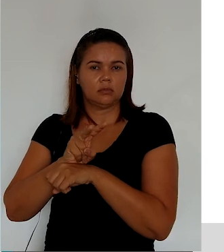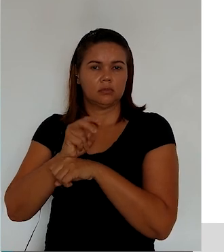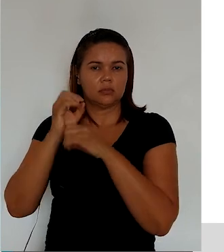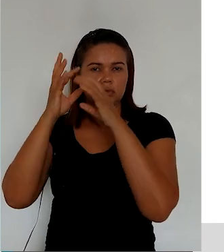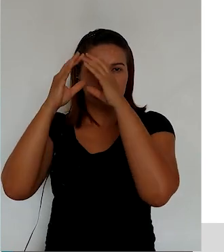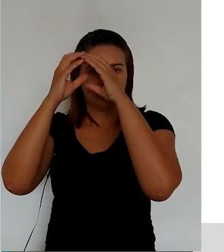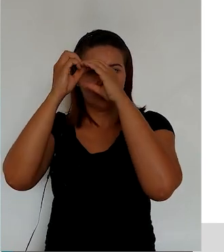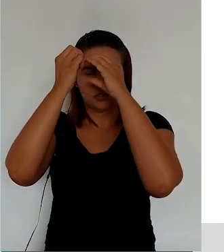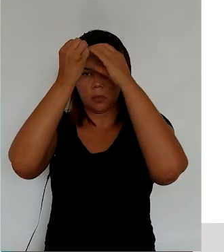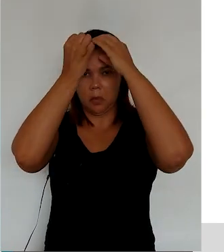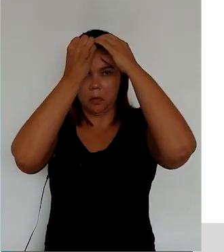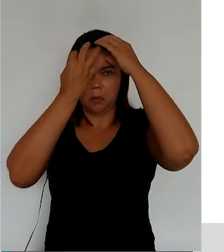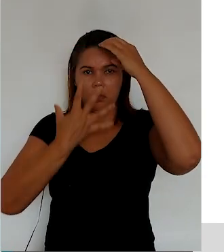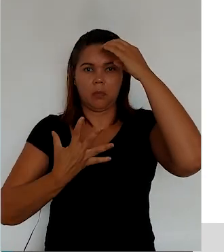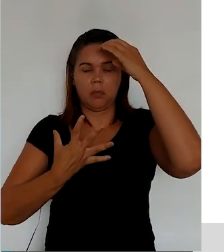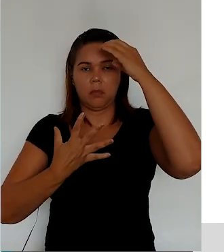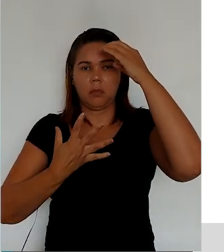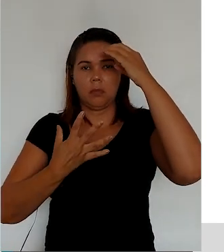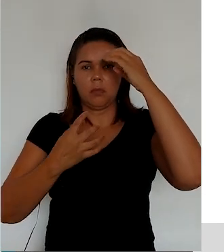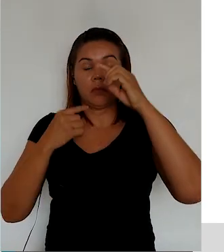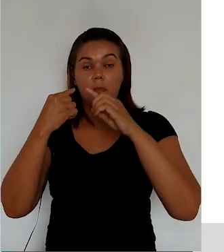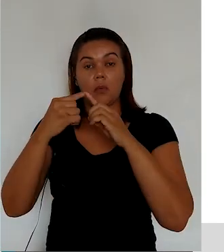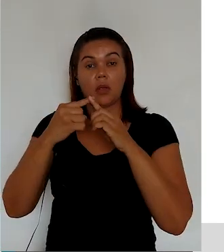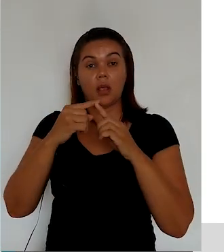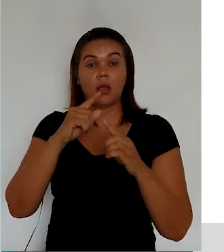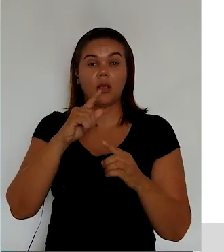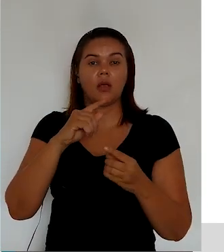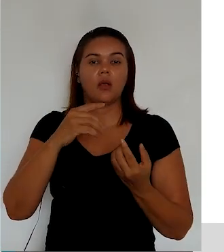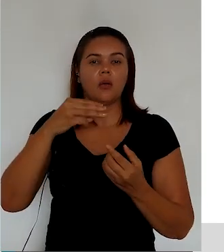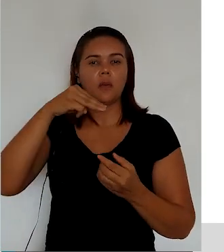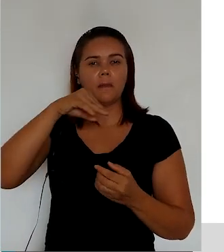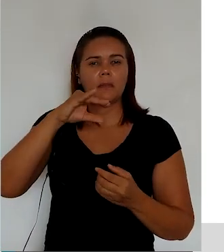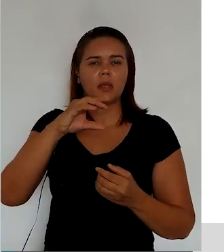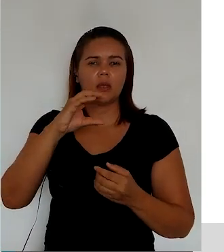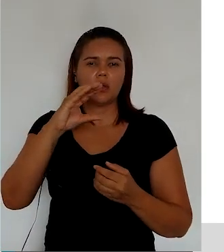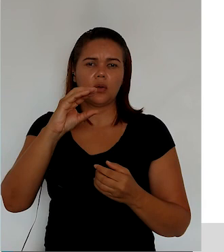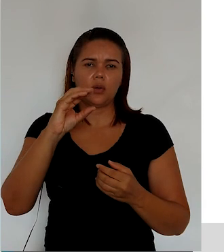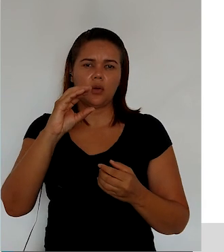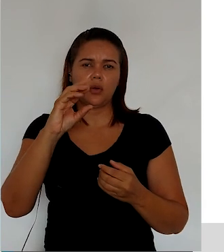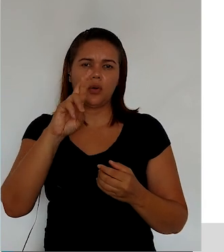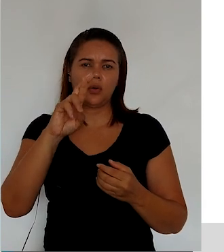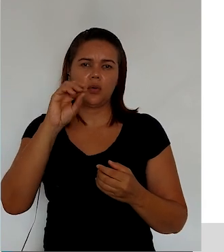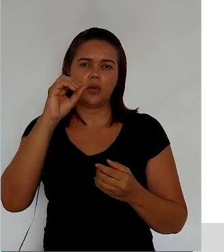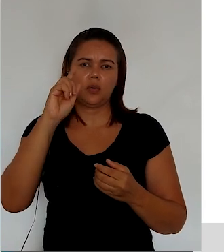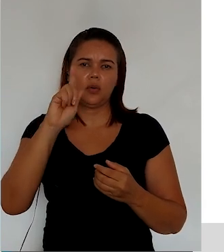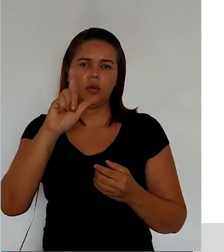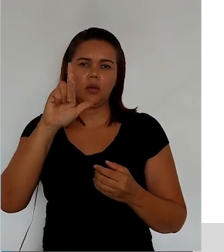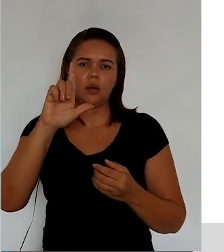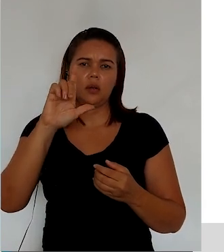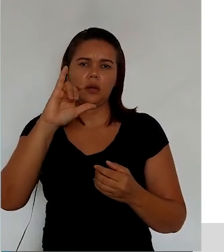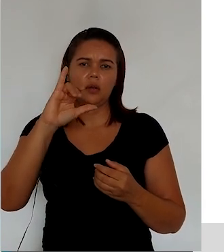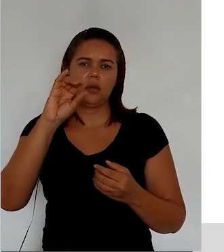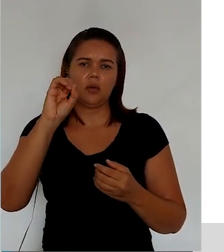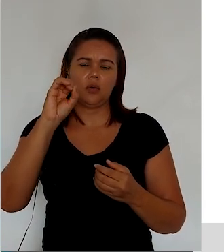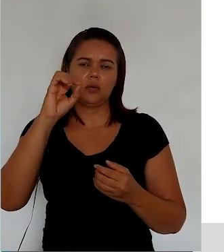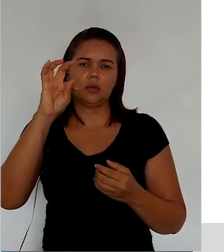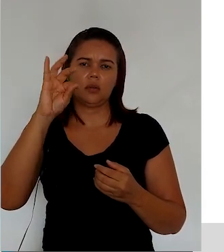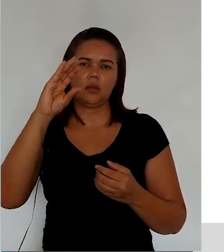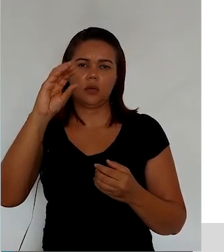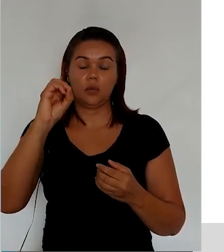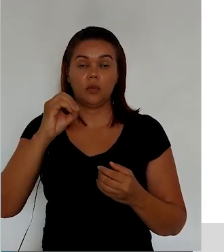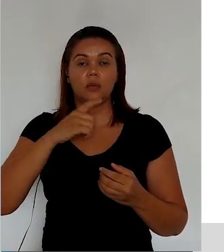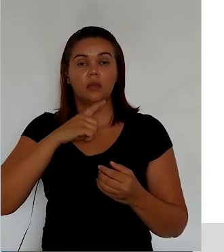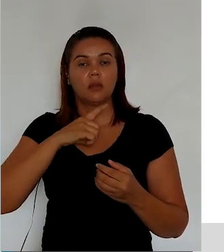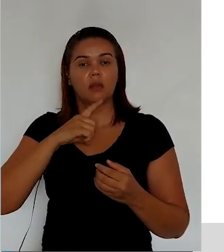Os microgliócitos constantemente mapeiam a região em busca de formação